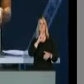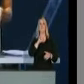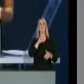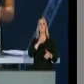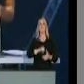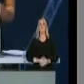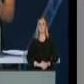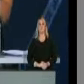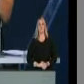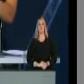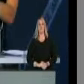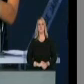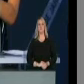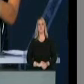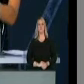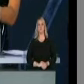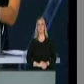pergunta.